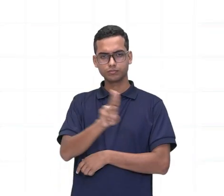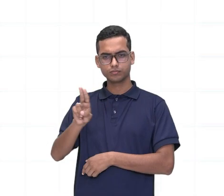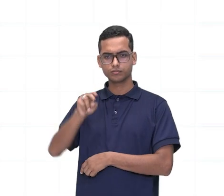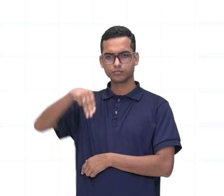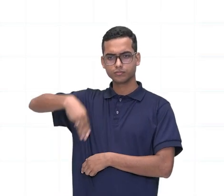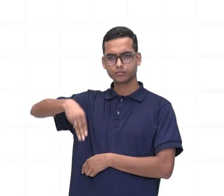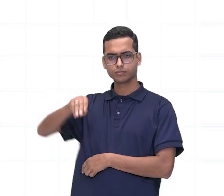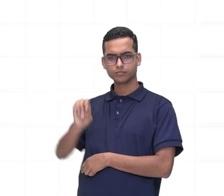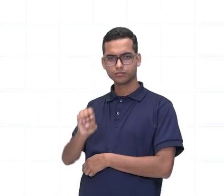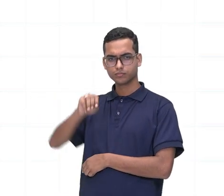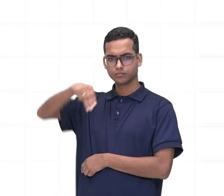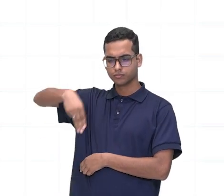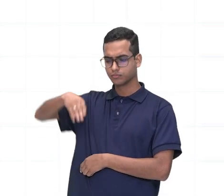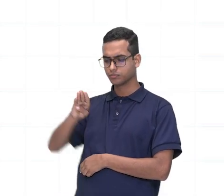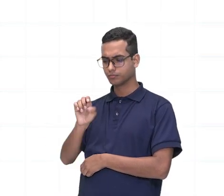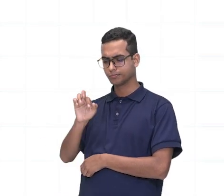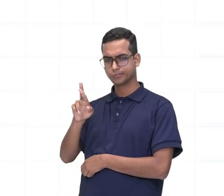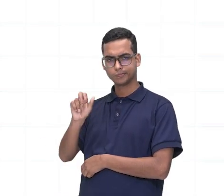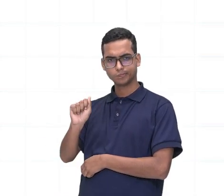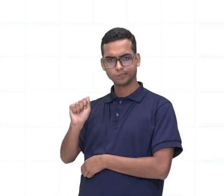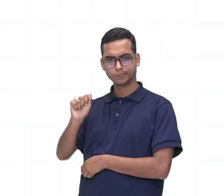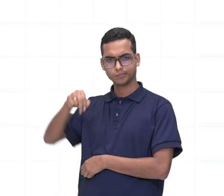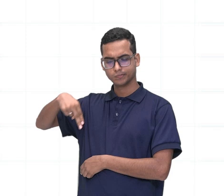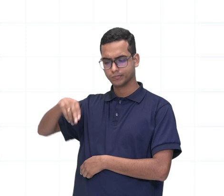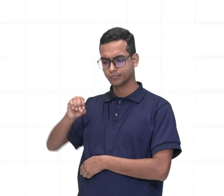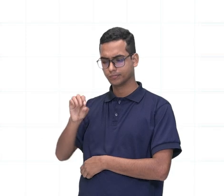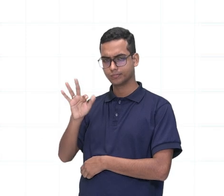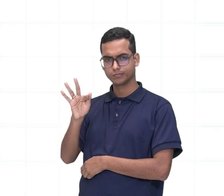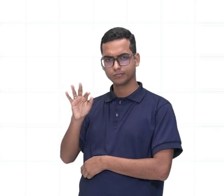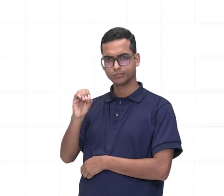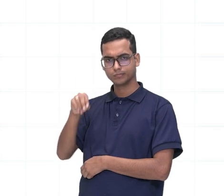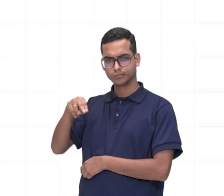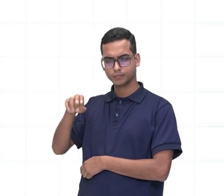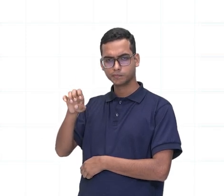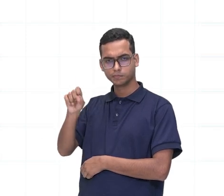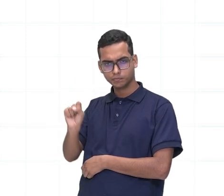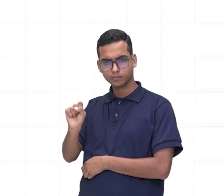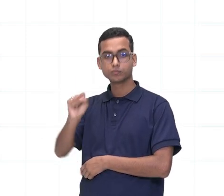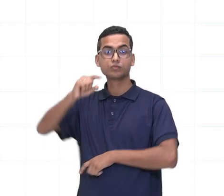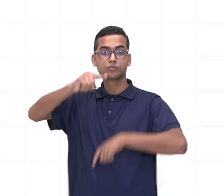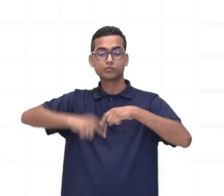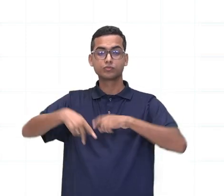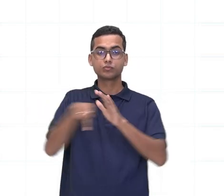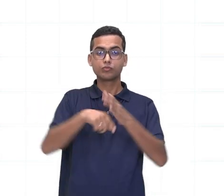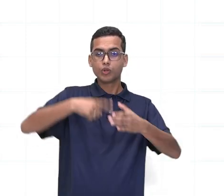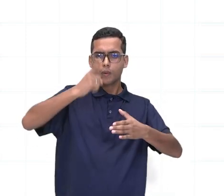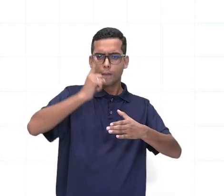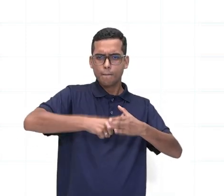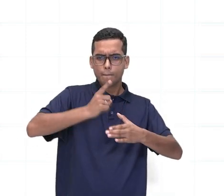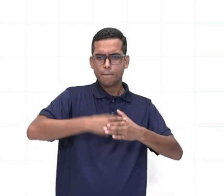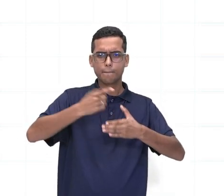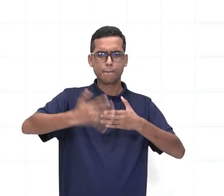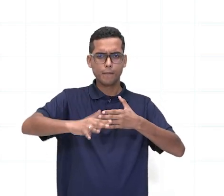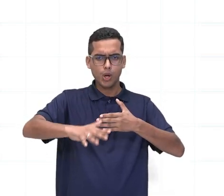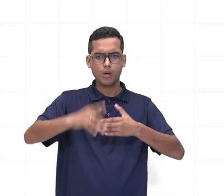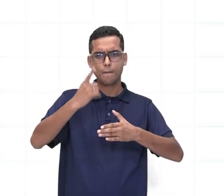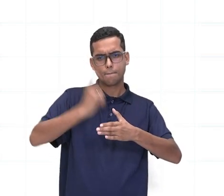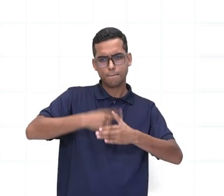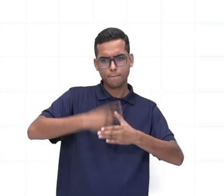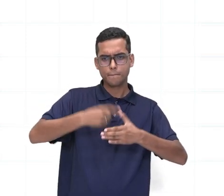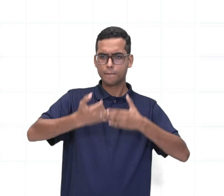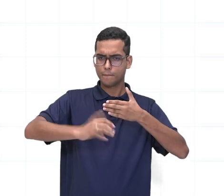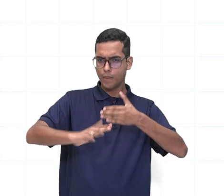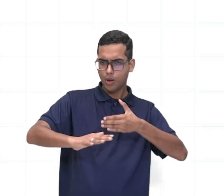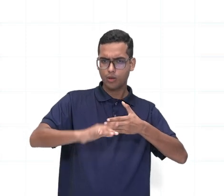membranofones. São instrumentos de percussão, ou seja, batidas. É o som produzido por uma membrana